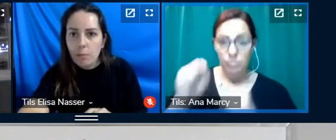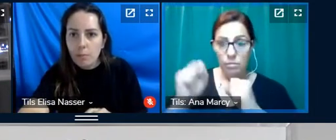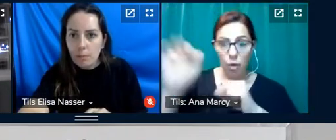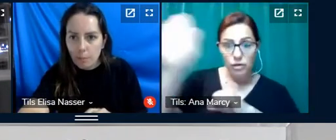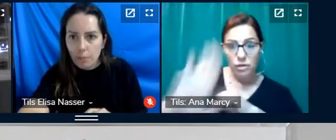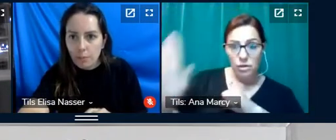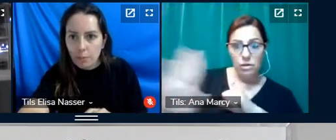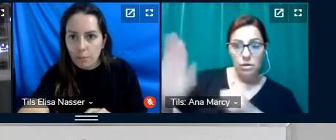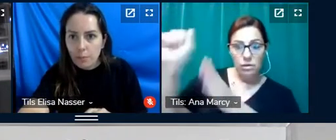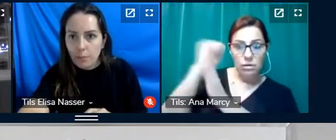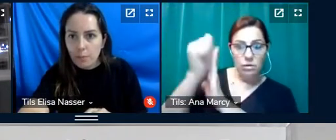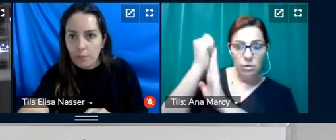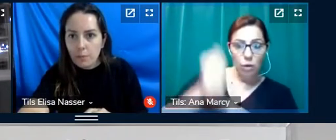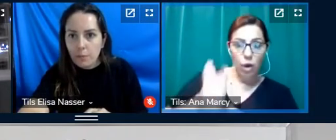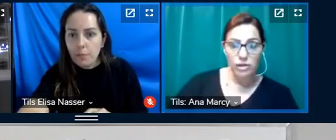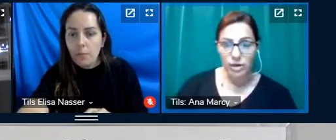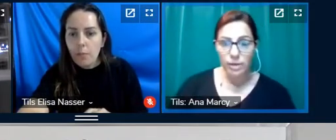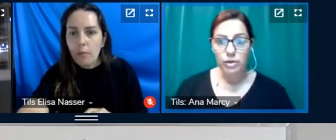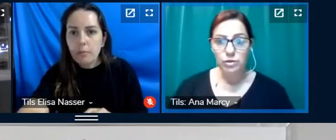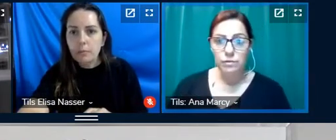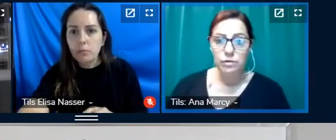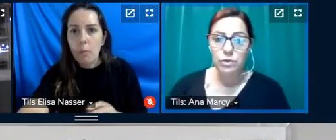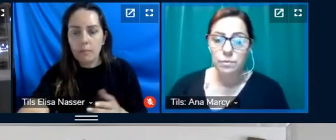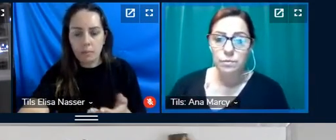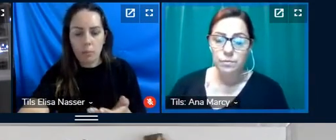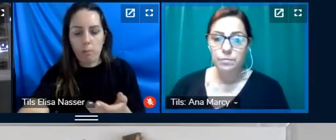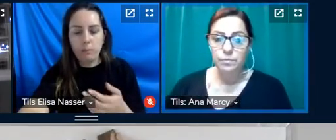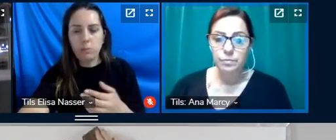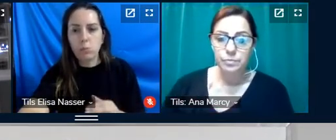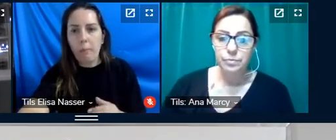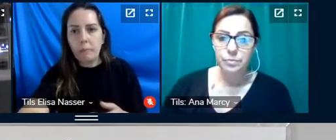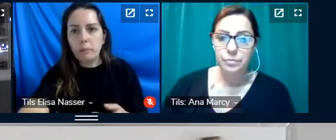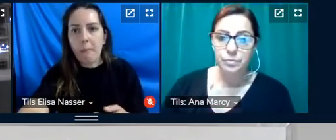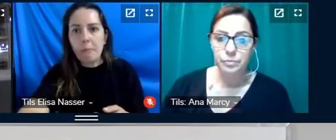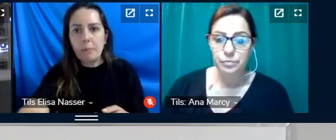O Raul copiou? Ah.